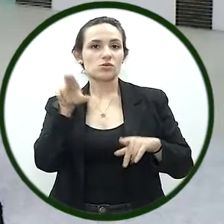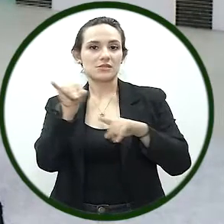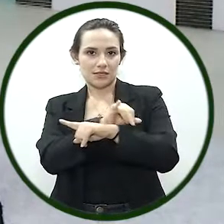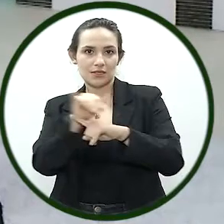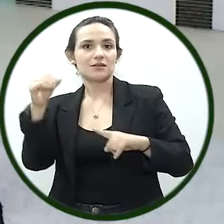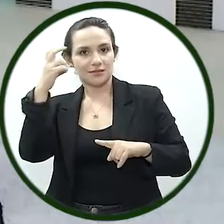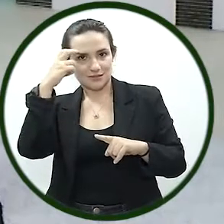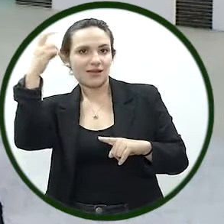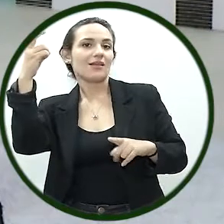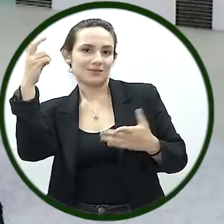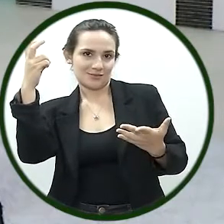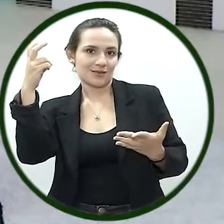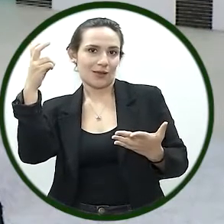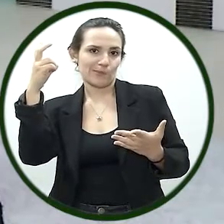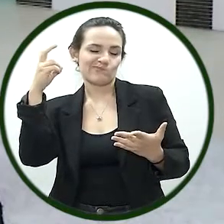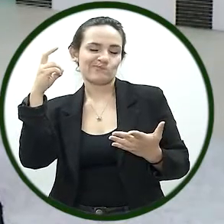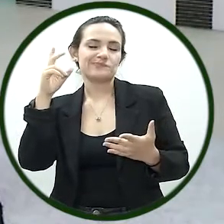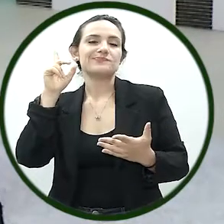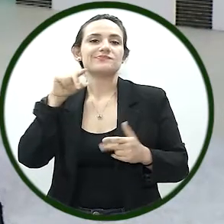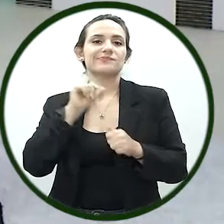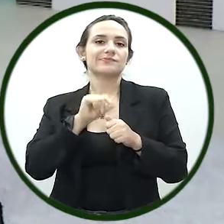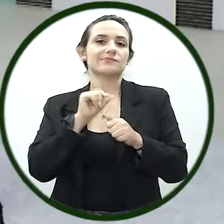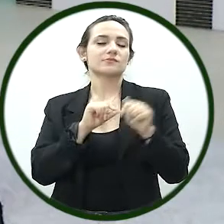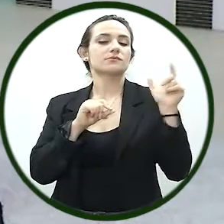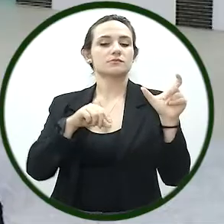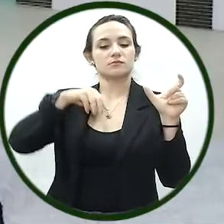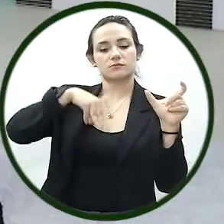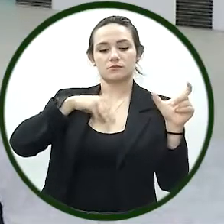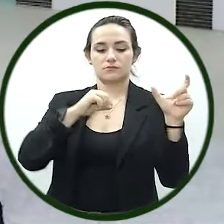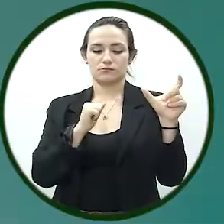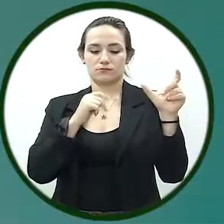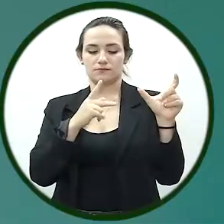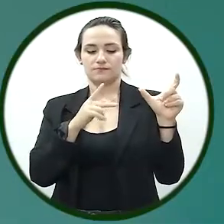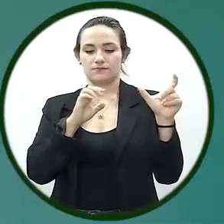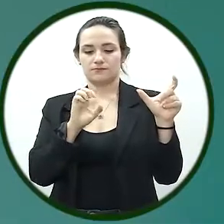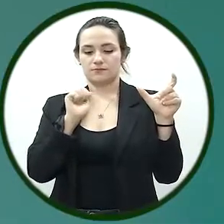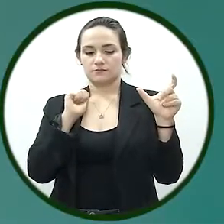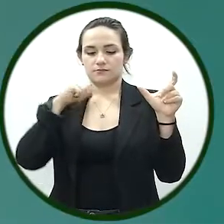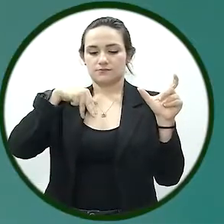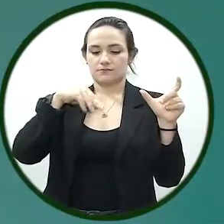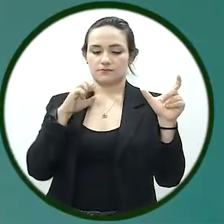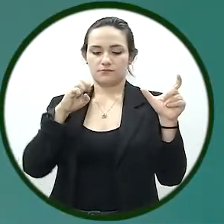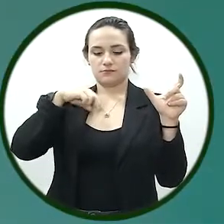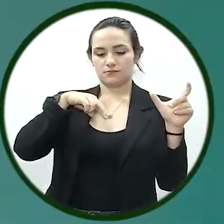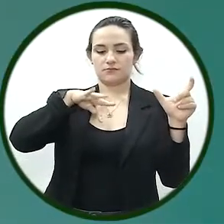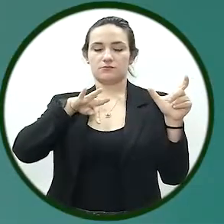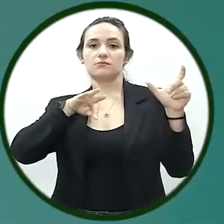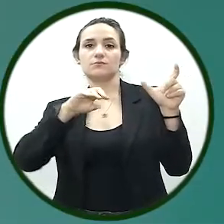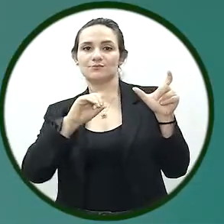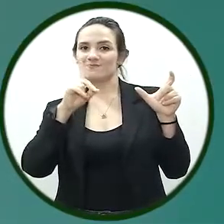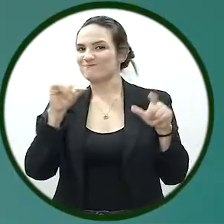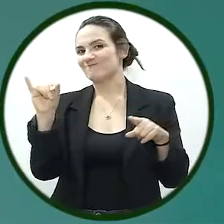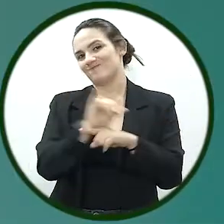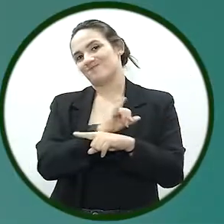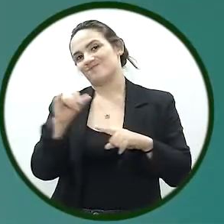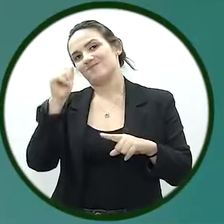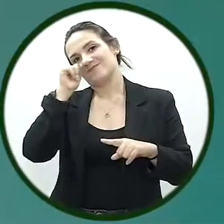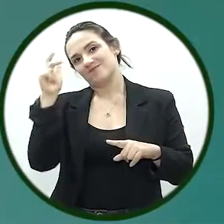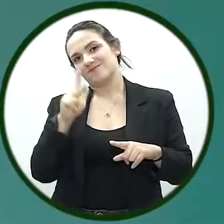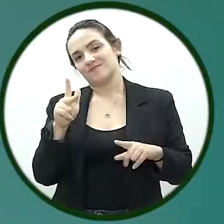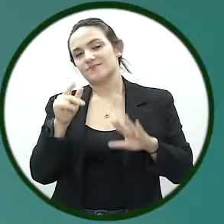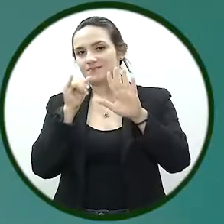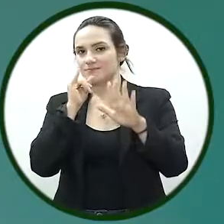mapeamento desse, você gasta menos logística. Ao invés de você pegar, por exemplo, 1000 homens